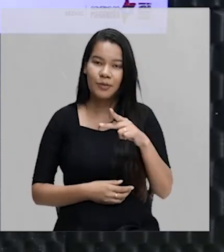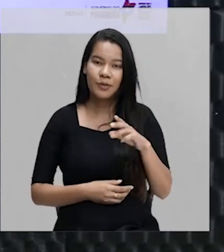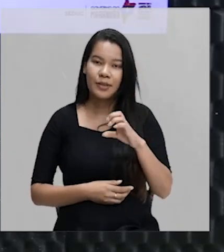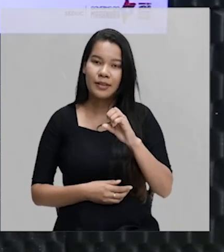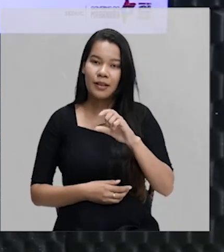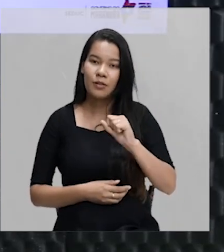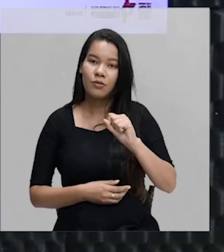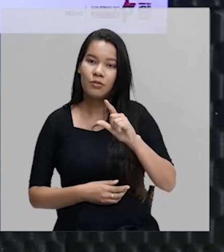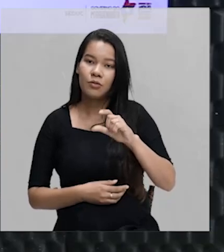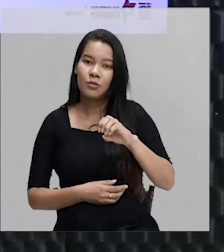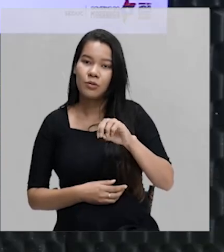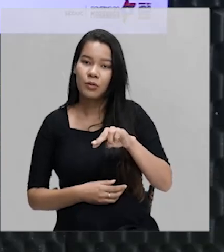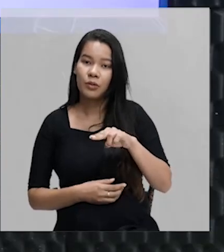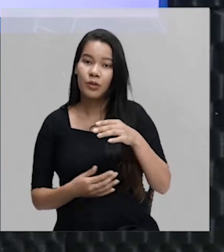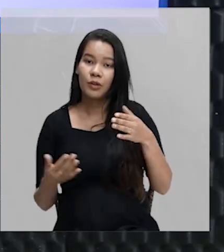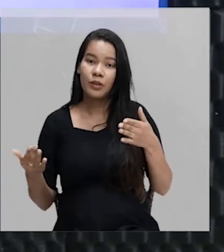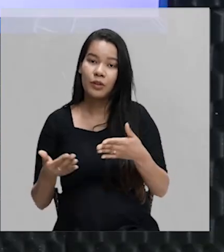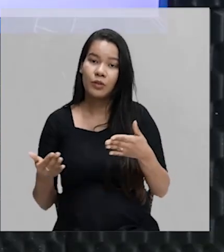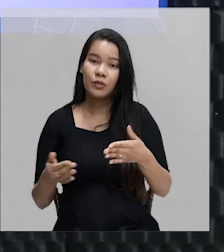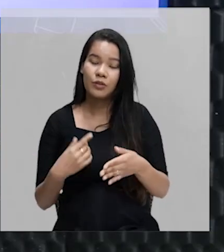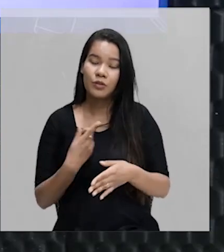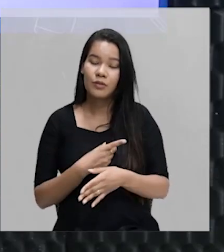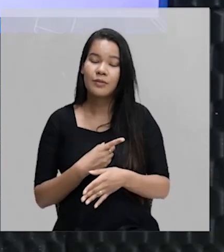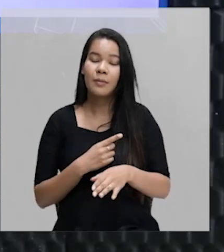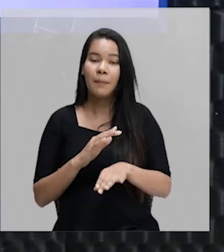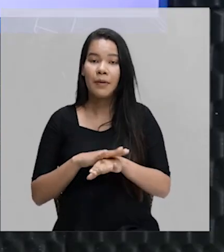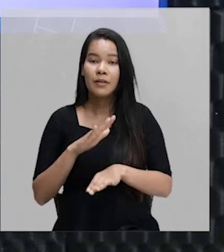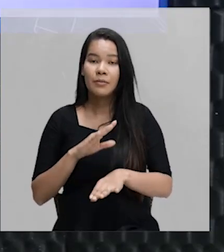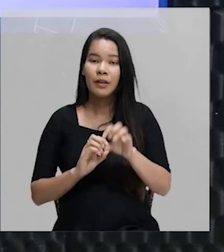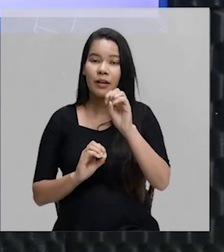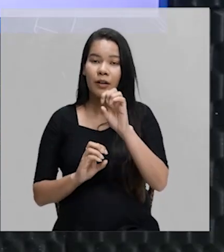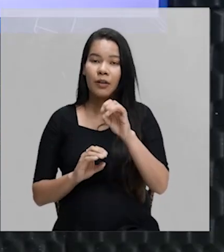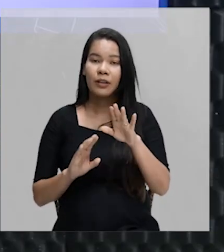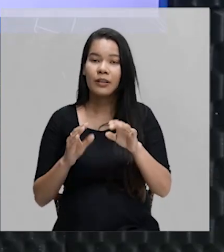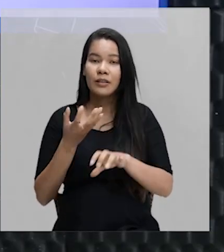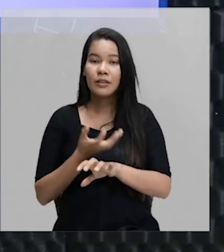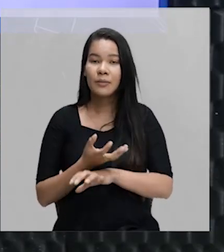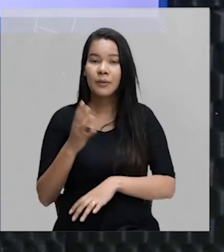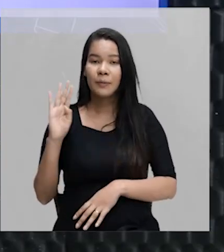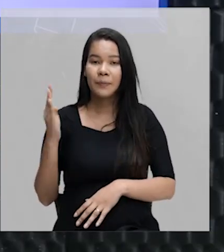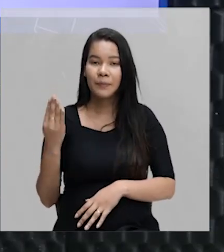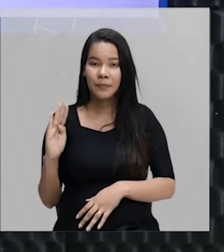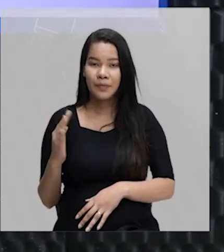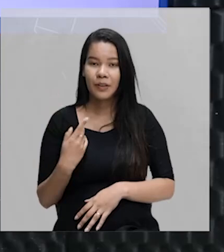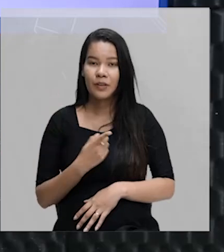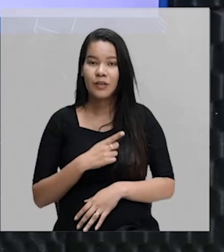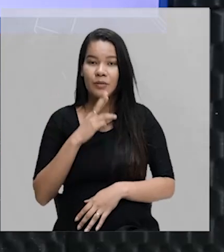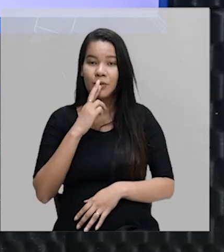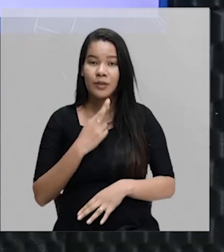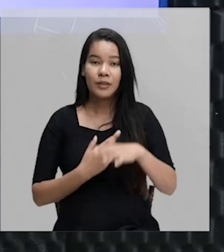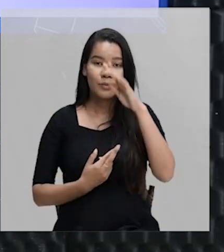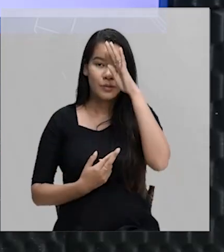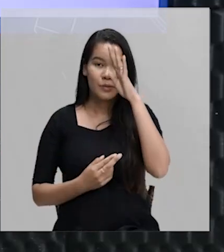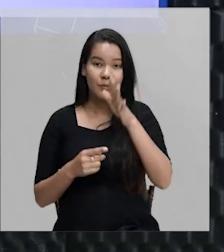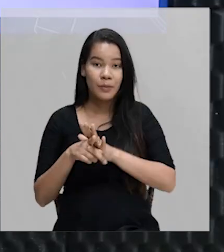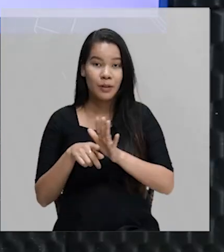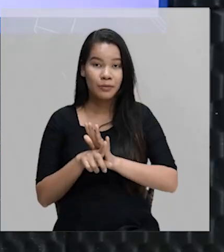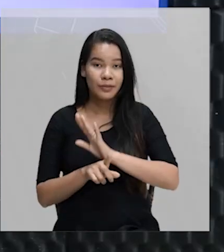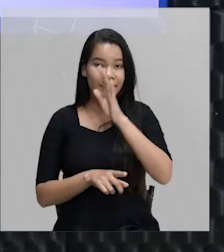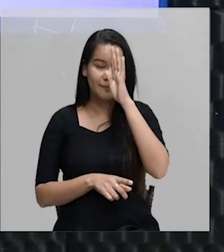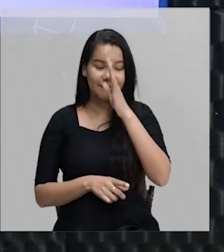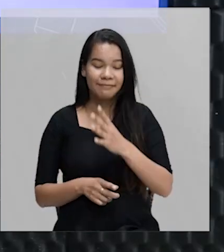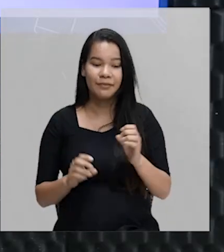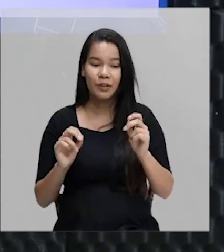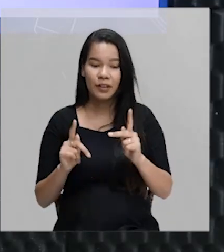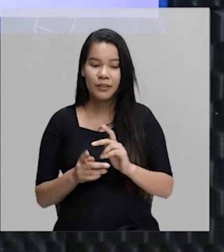mais uma aula de biologia. E nessa aula nós vamos trabalhar melhoramento genético, vamos resolver algumas questões. Então, fique ligado, vamos